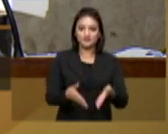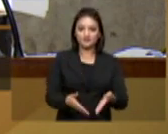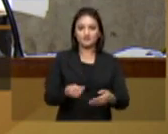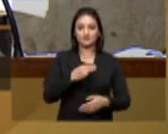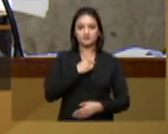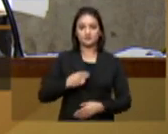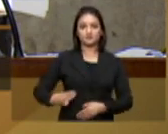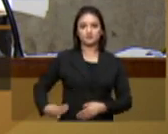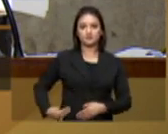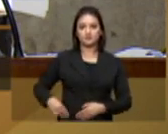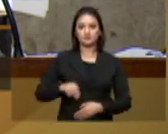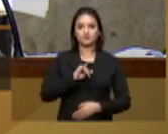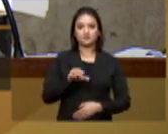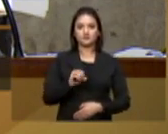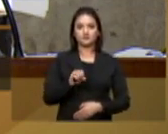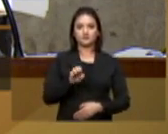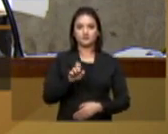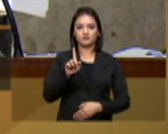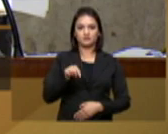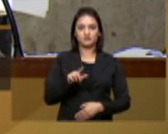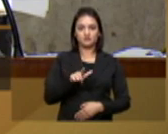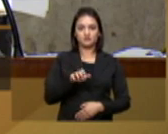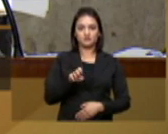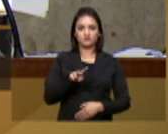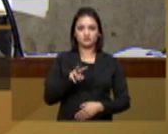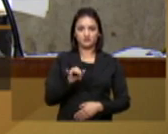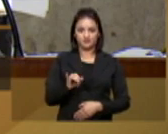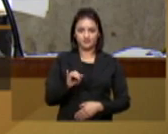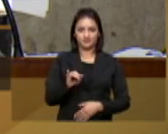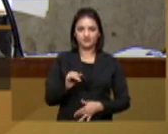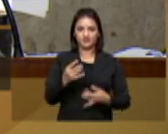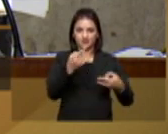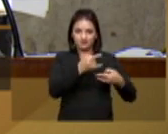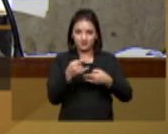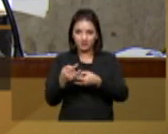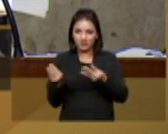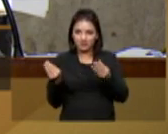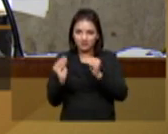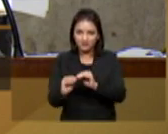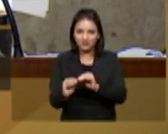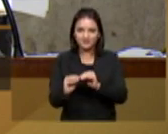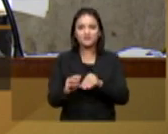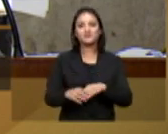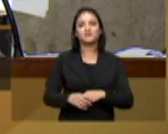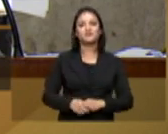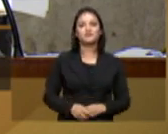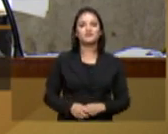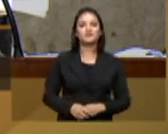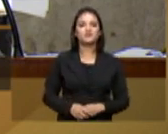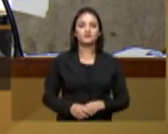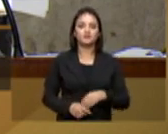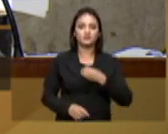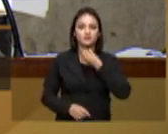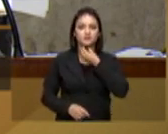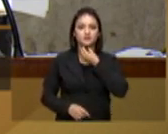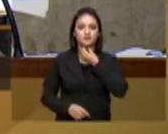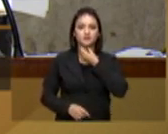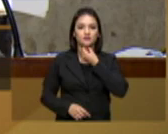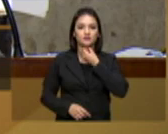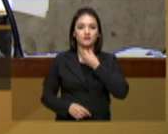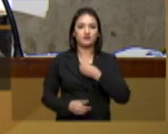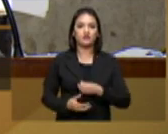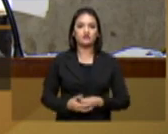Levy, que no curso dos trabalhos ingressou na nossa sala virtual, né, saudando,